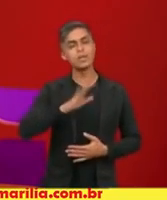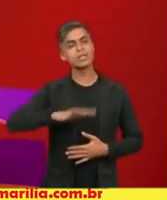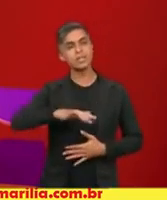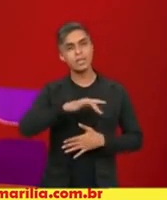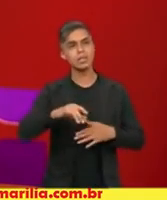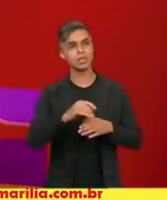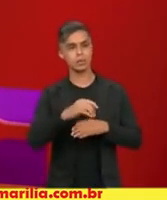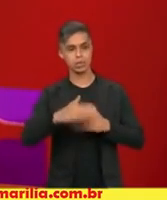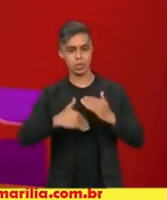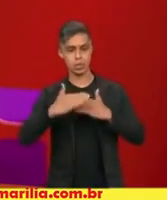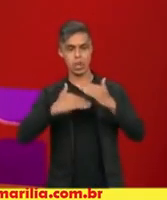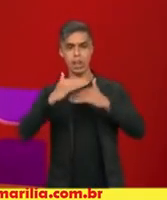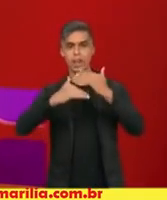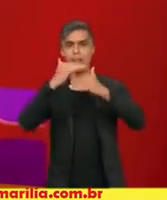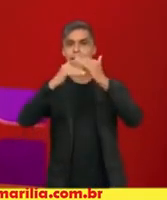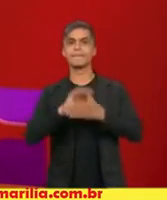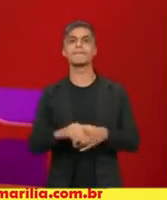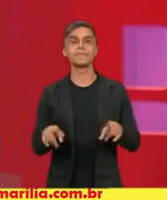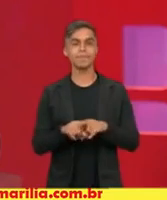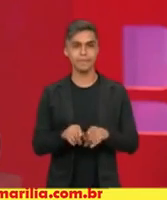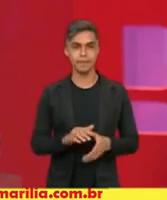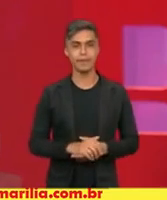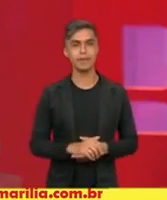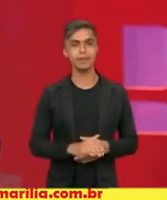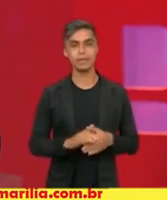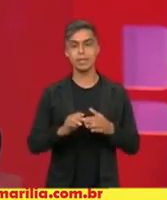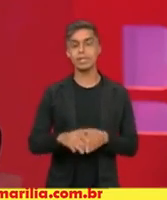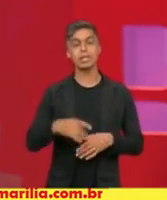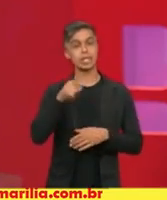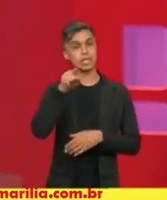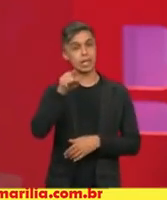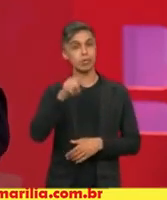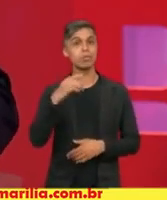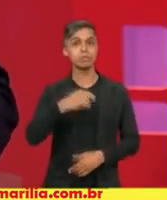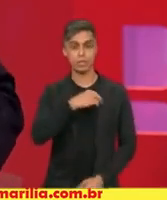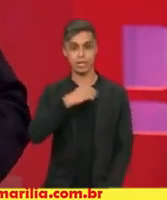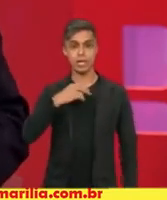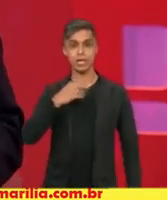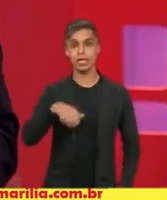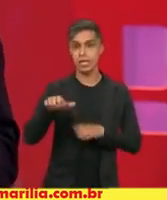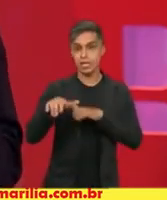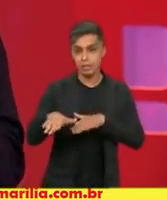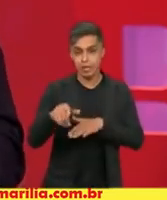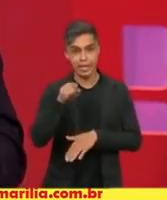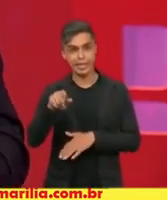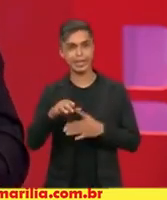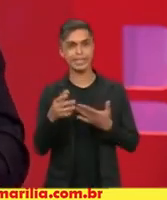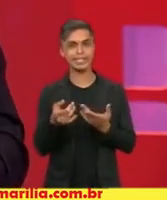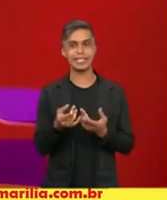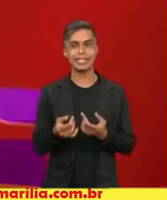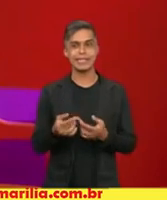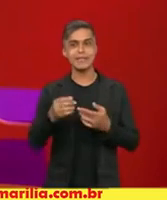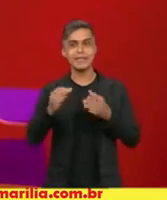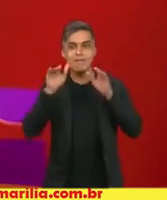produtivo global está se deslocando também da Inglaterra para os Estados Unidos, enquanto a economia britânica está se financiarizando. Perfeito. Né?